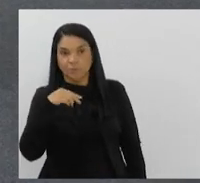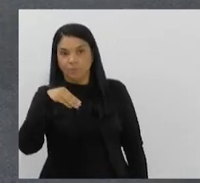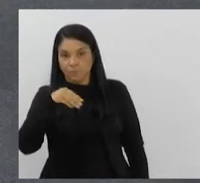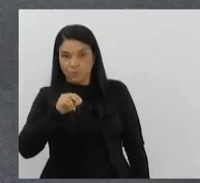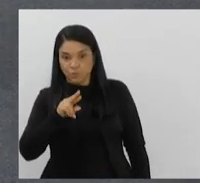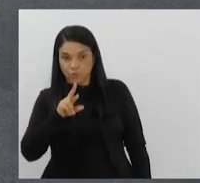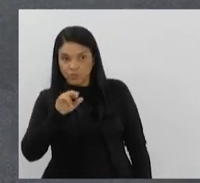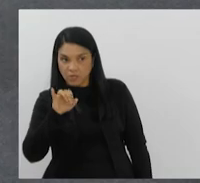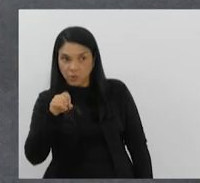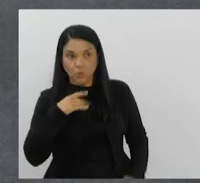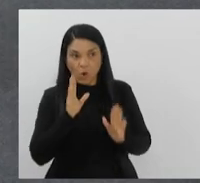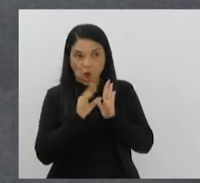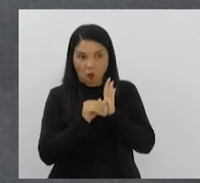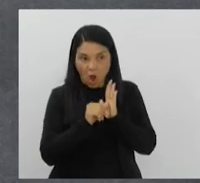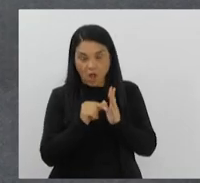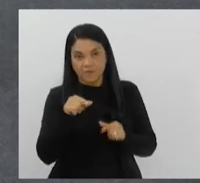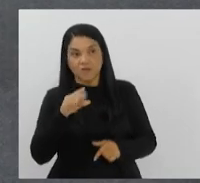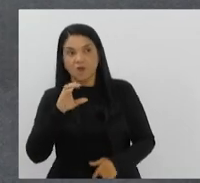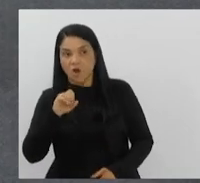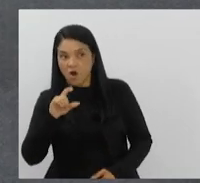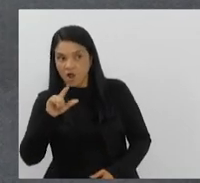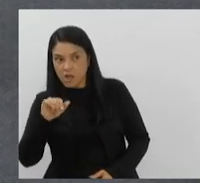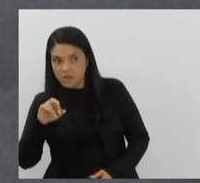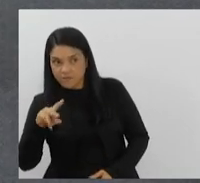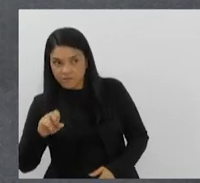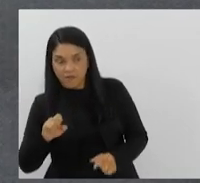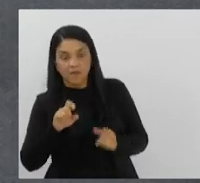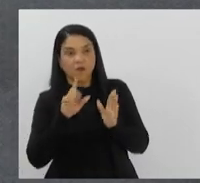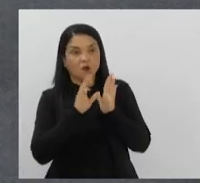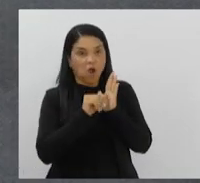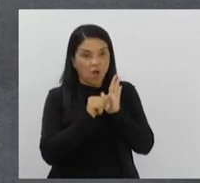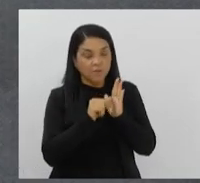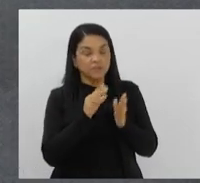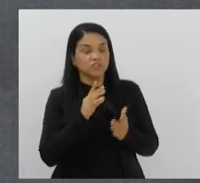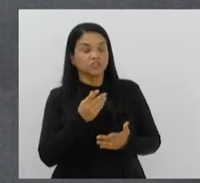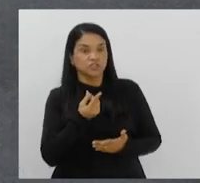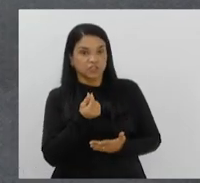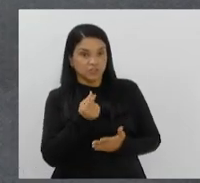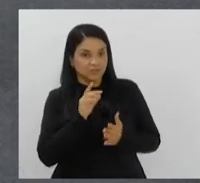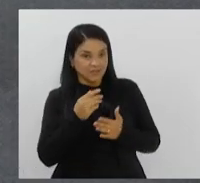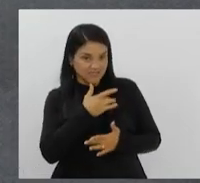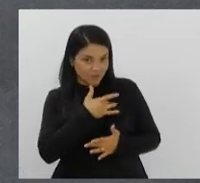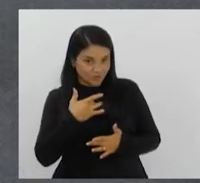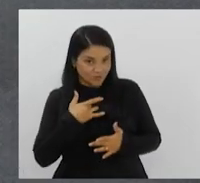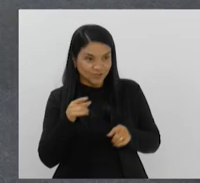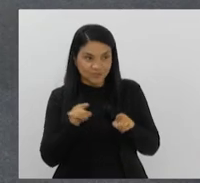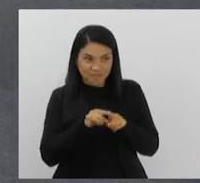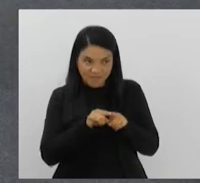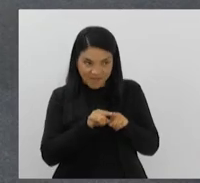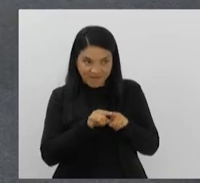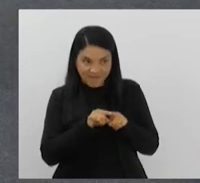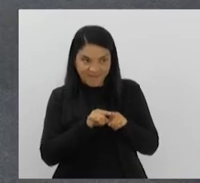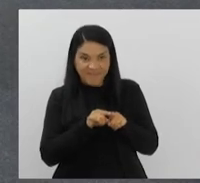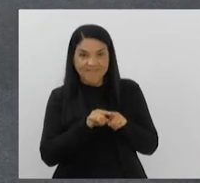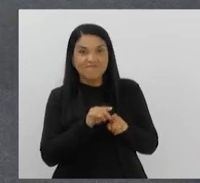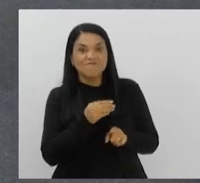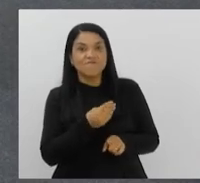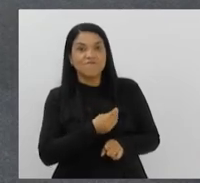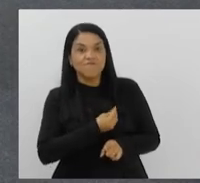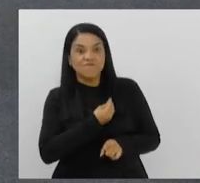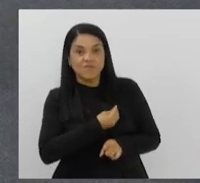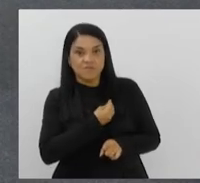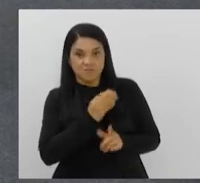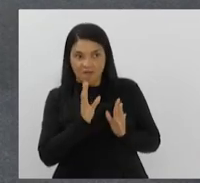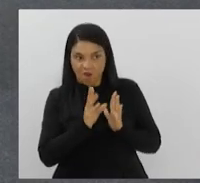se roubam dinheiro da saúde, não estão só roubando dinheiro, não. Vocês estão roubando vidas.